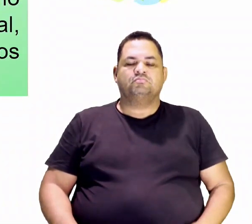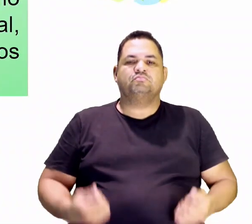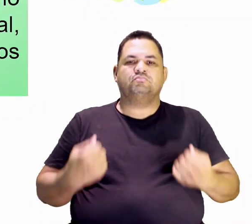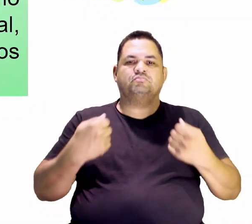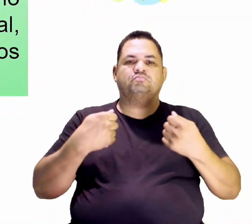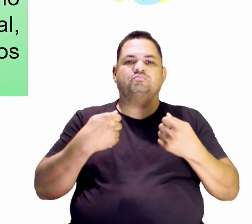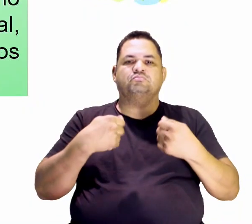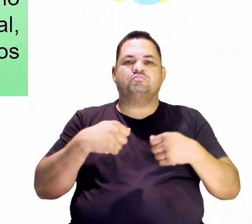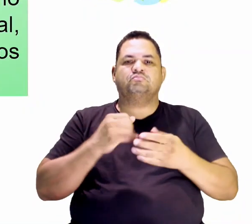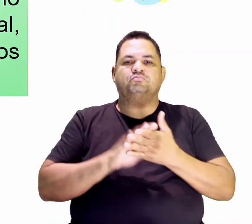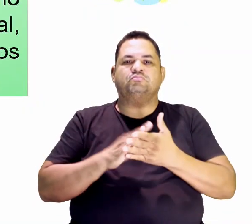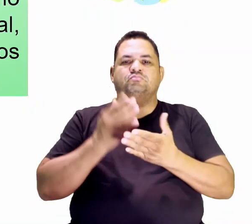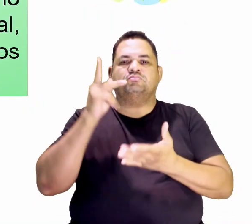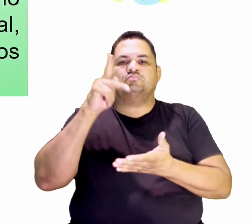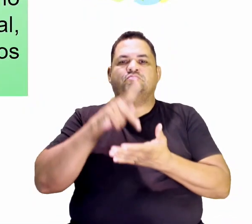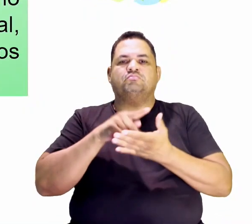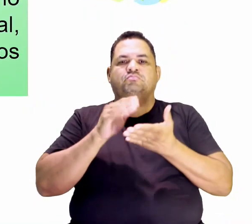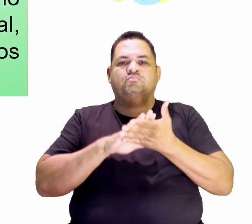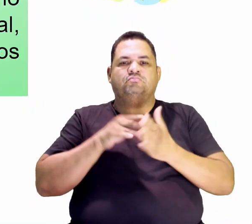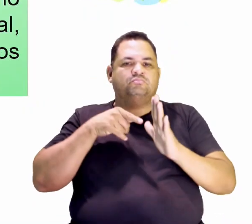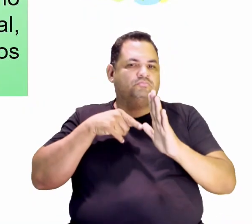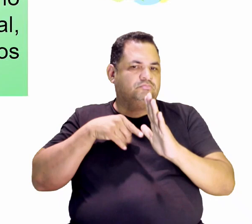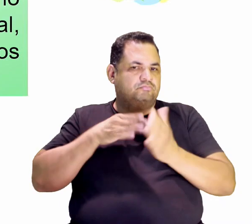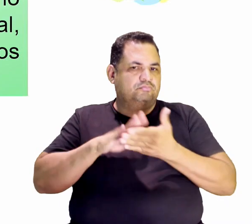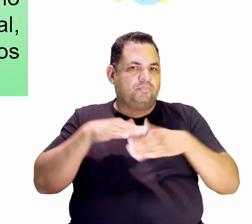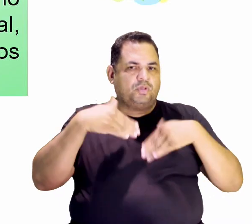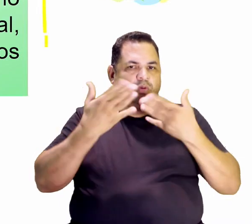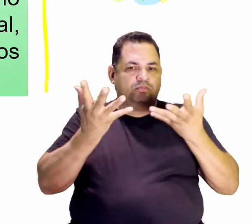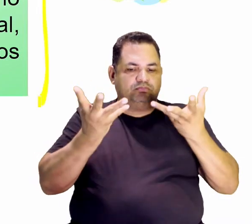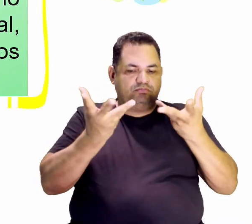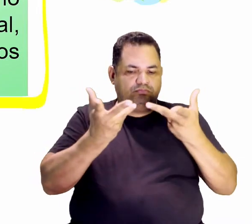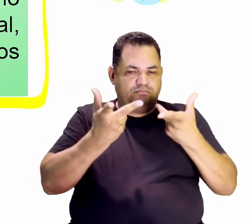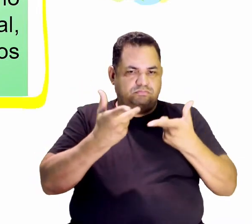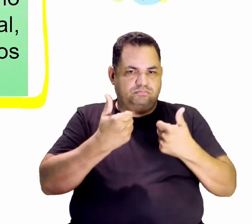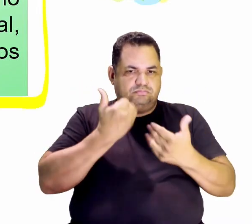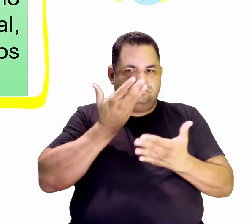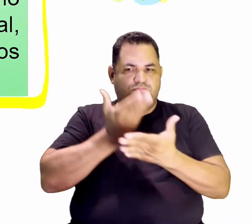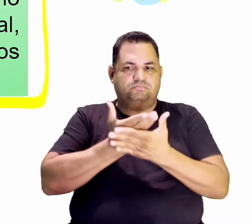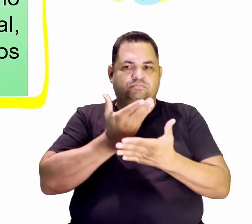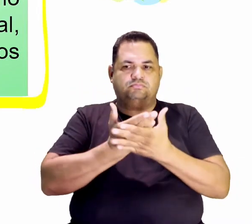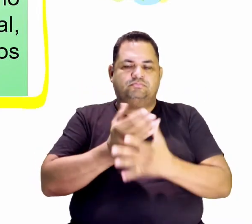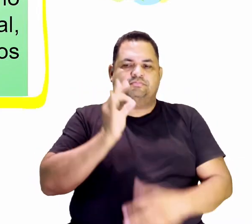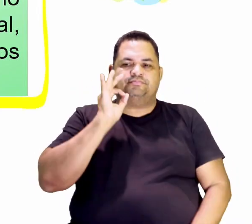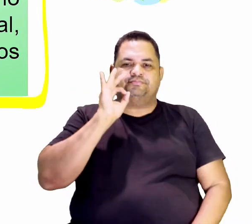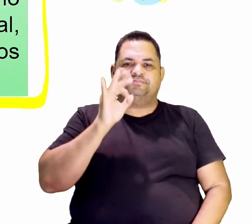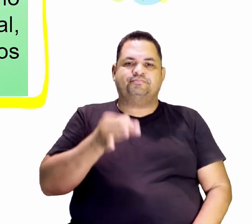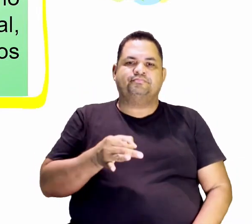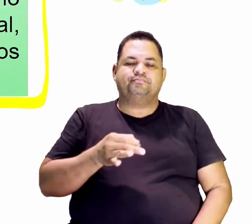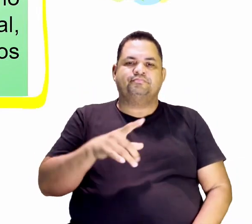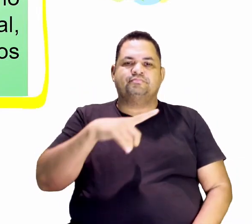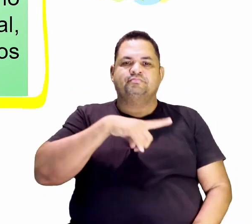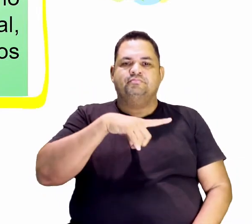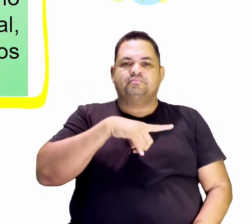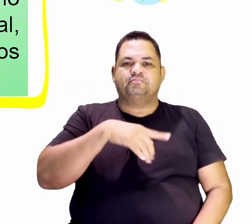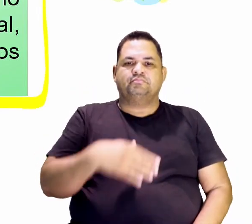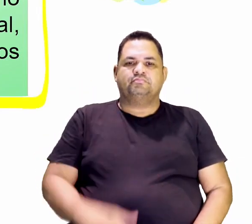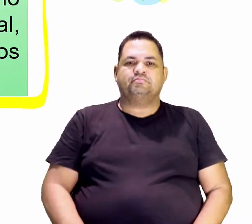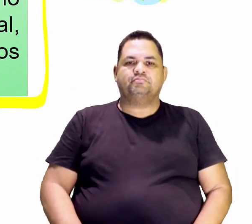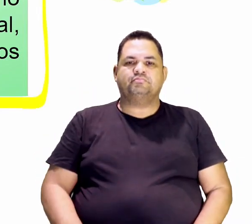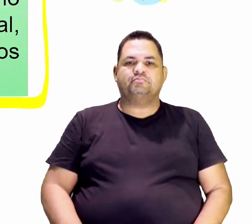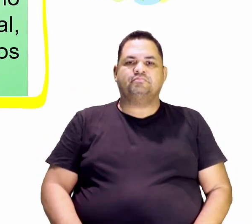fato nessa aula, a gente precisa saber qual será a habilidade desta aula, certo? E aí nós temos o seguinte,